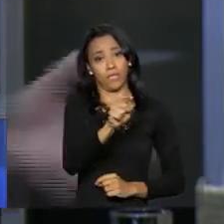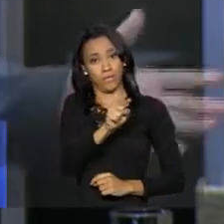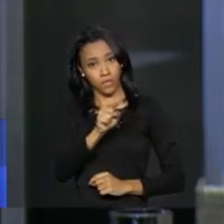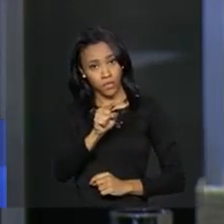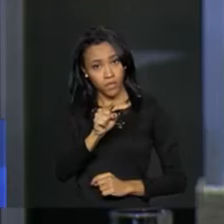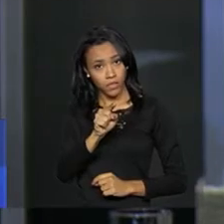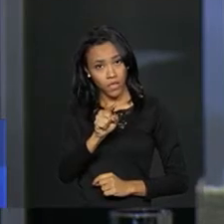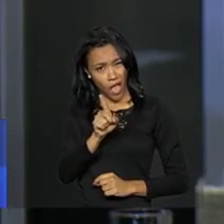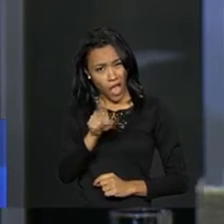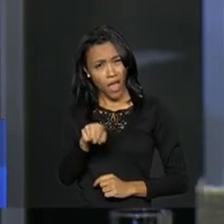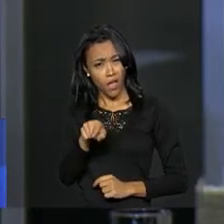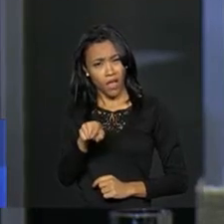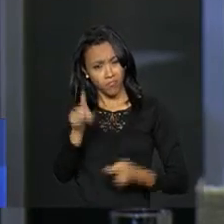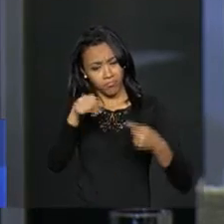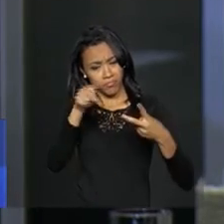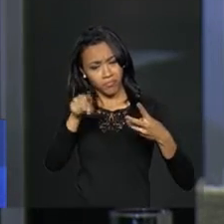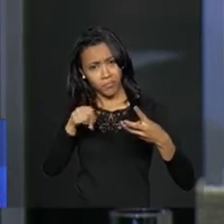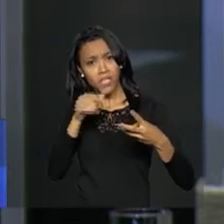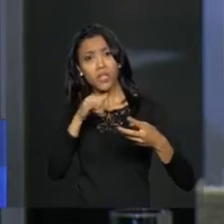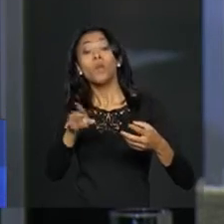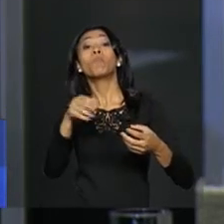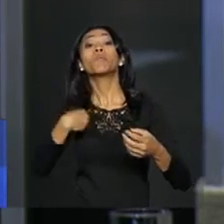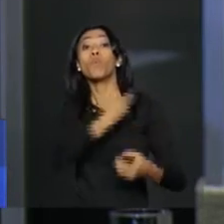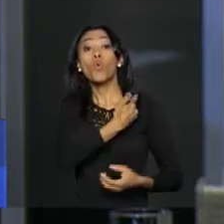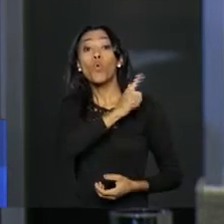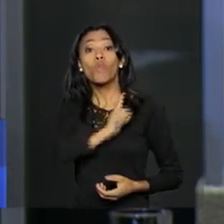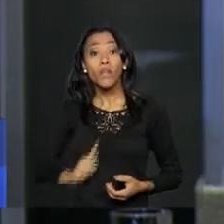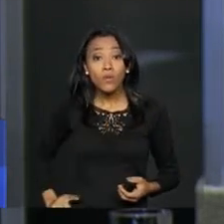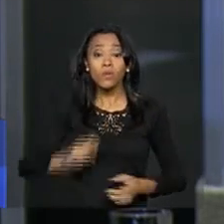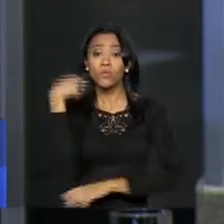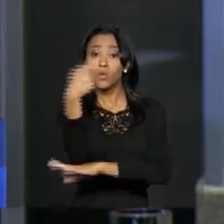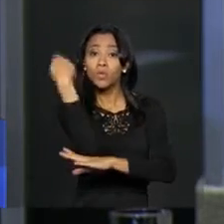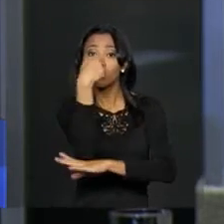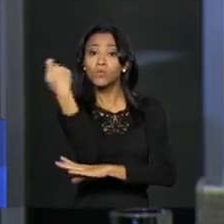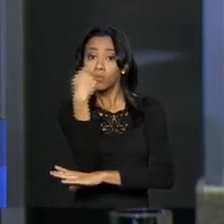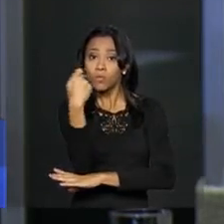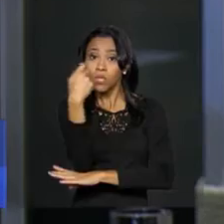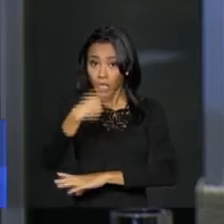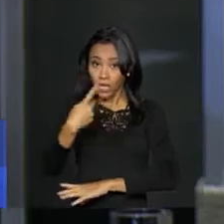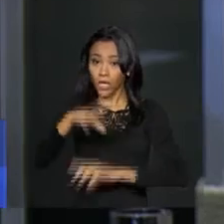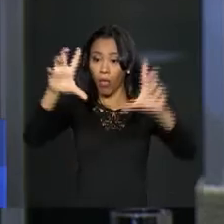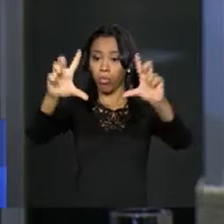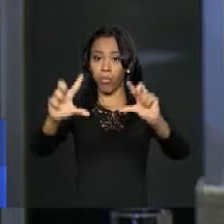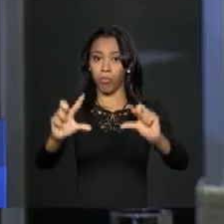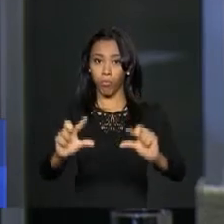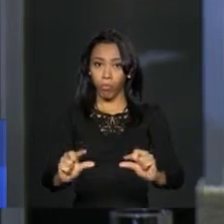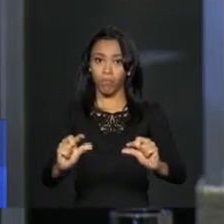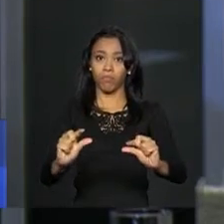é motivo para caçar o governador do Rio Grande do Sul, que está com índice de impopularidade tão baixo. Deputado Osmar